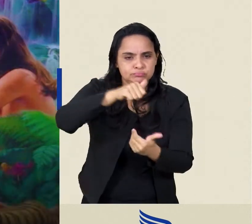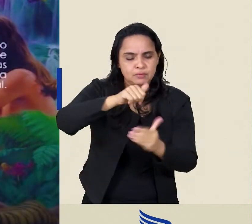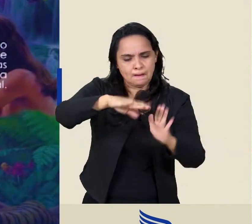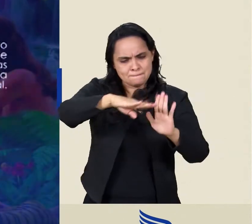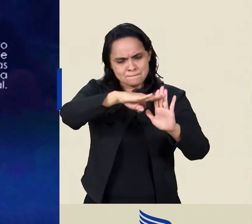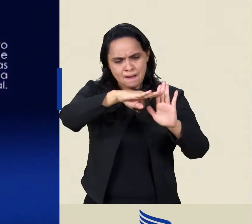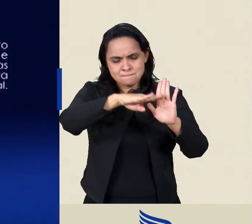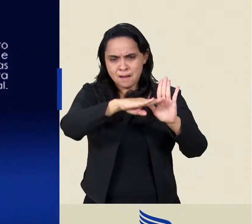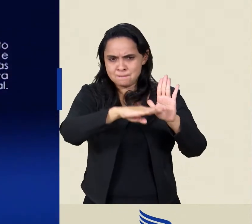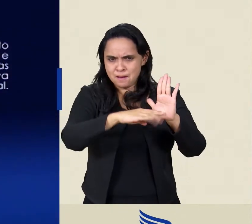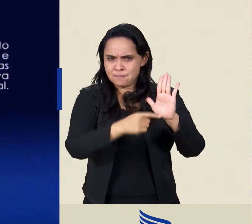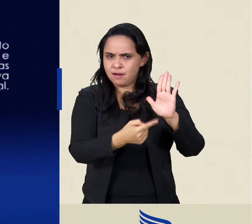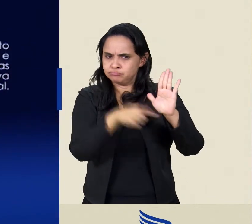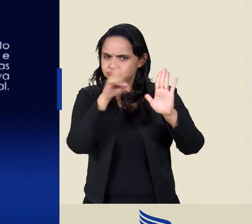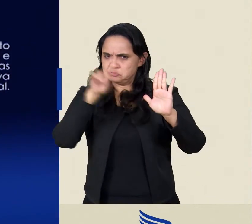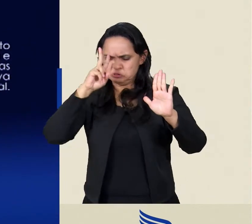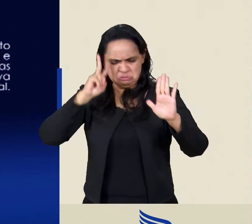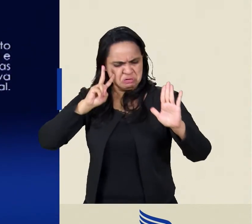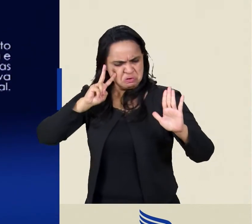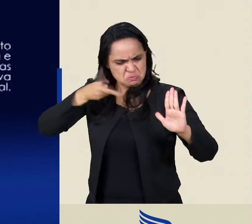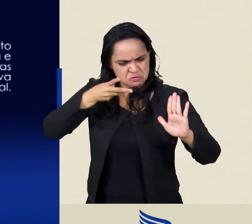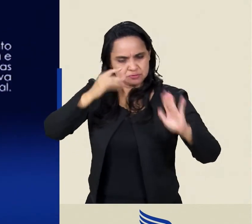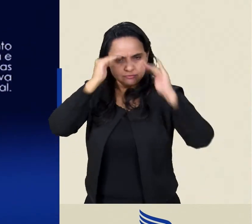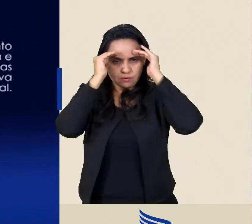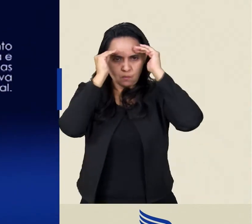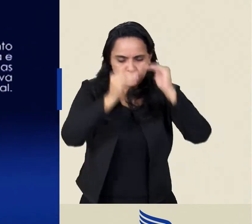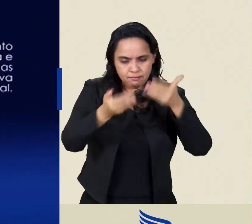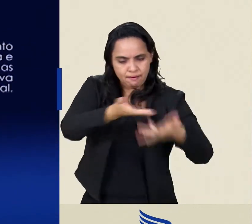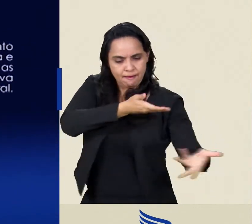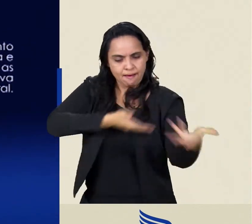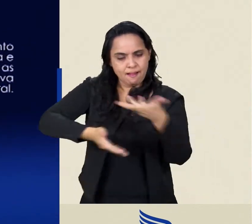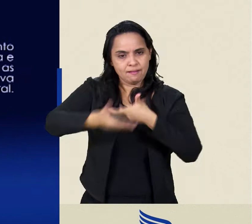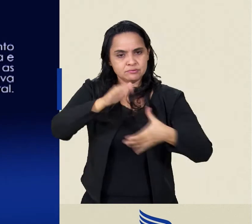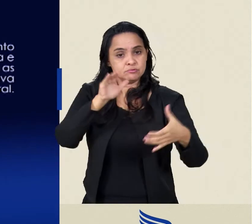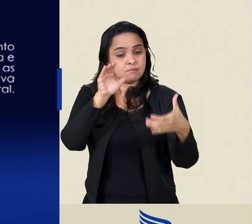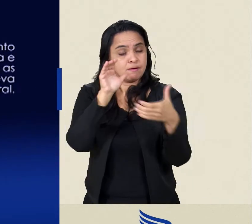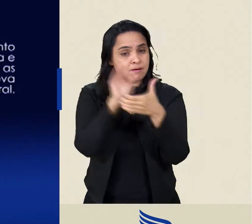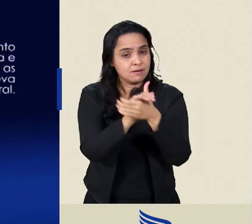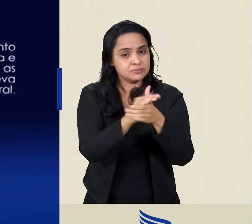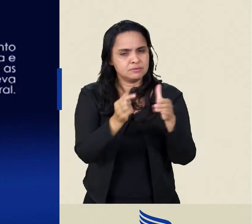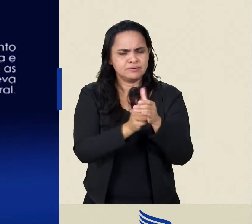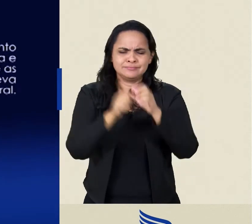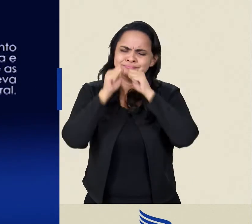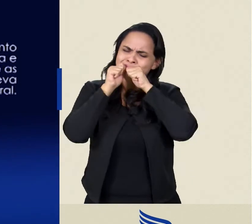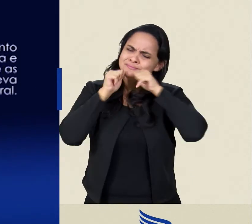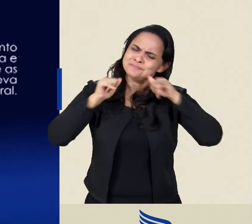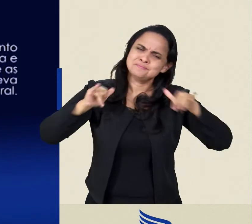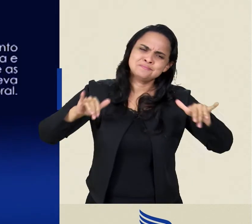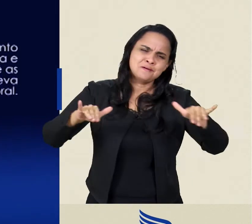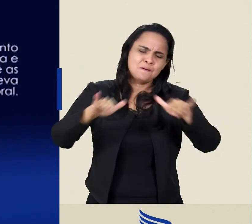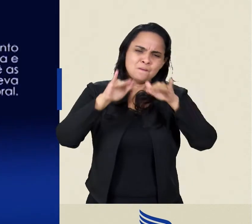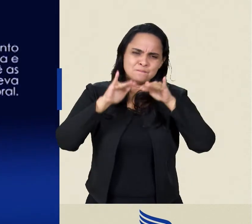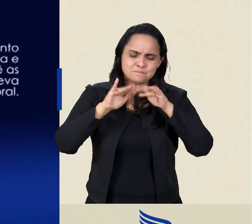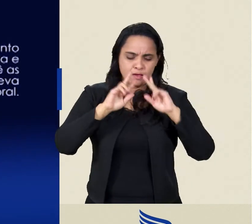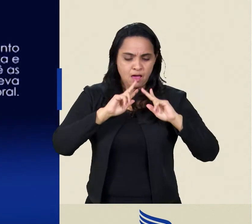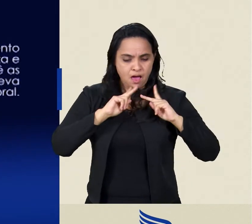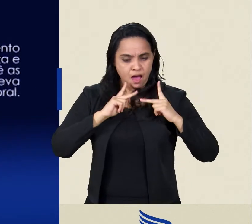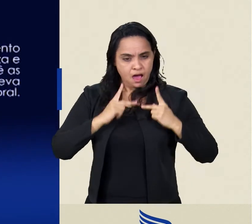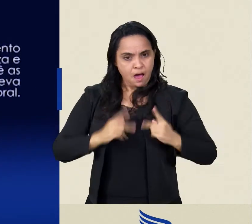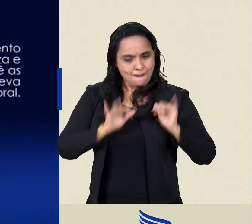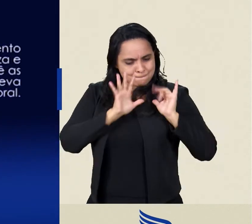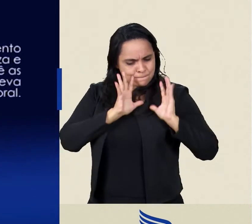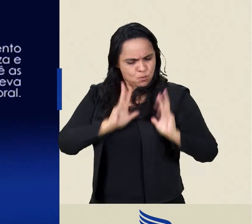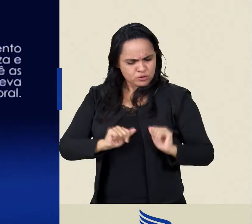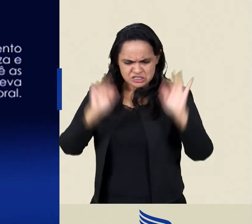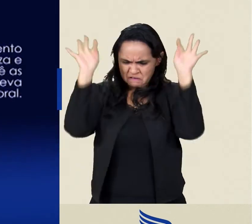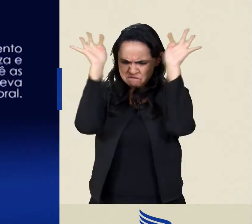são reconhecidos e obedecidos nesta relação, o casamento é uma bênção, preserva a pureza e